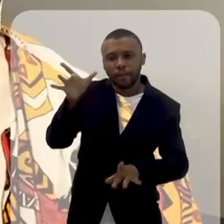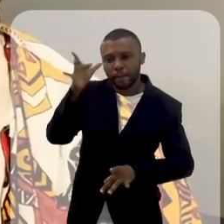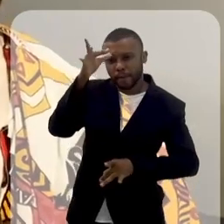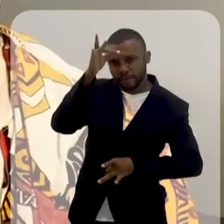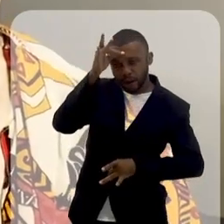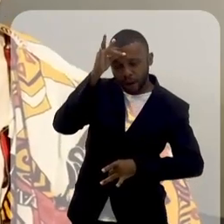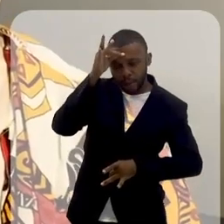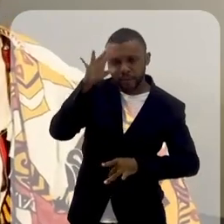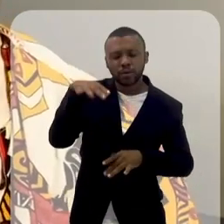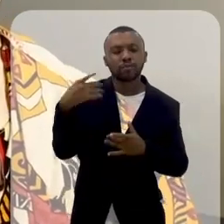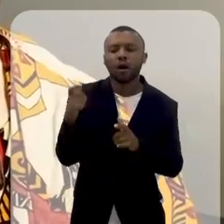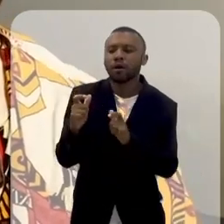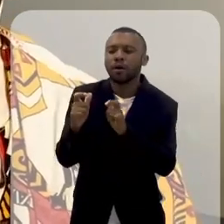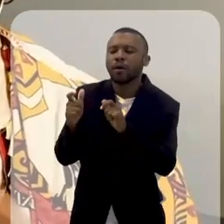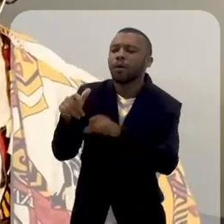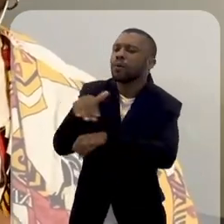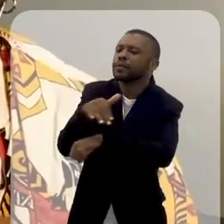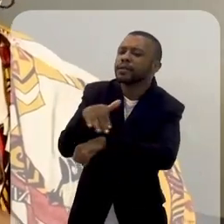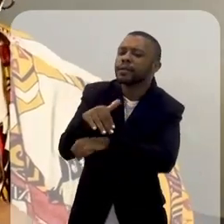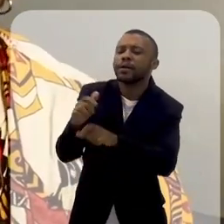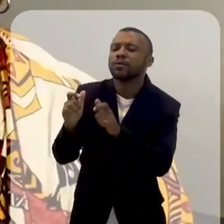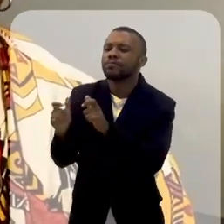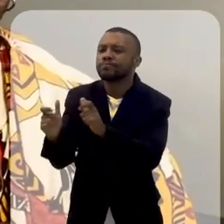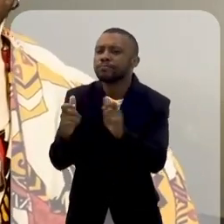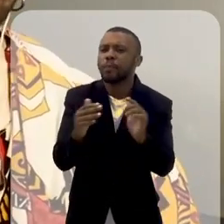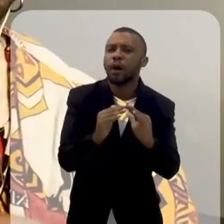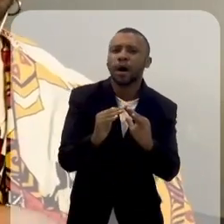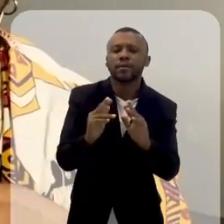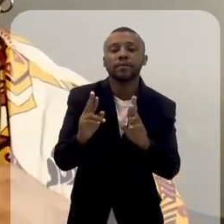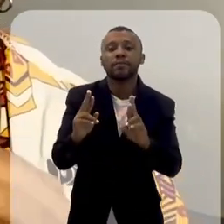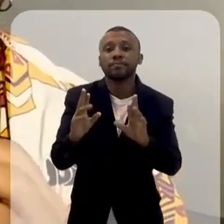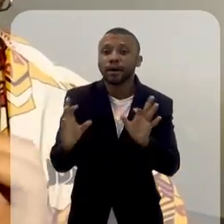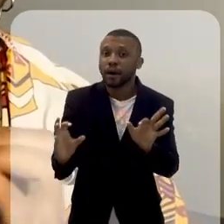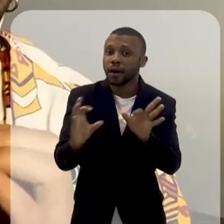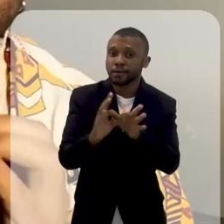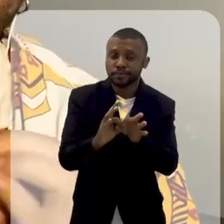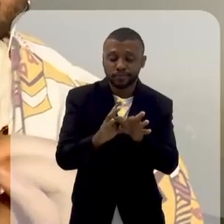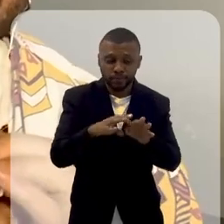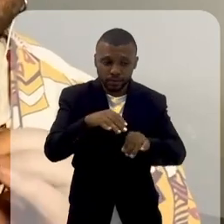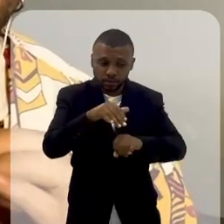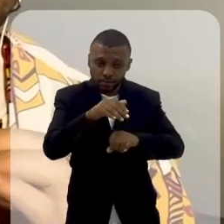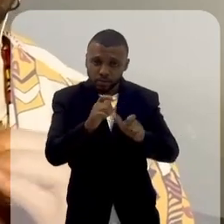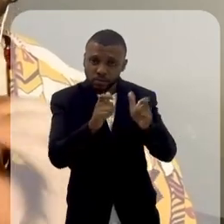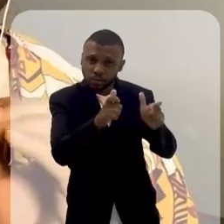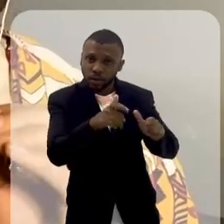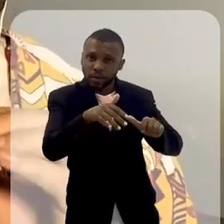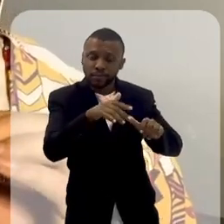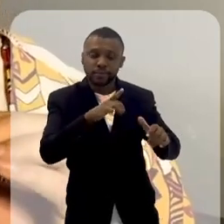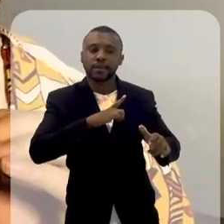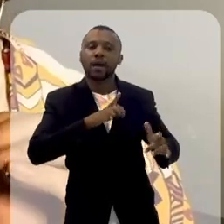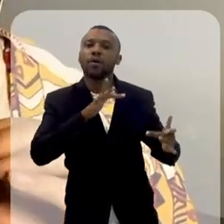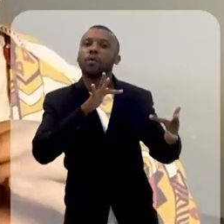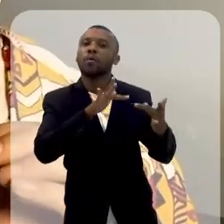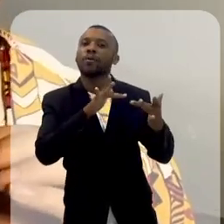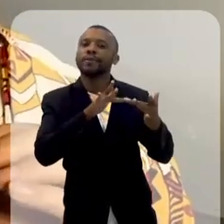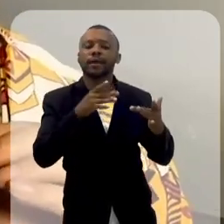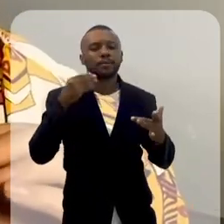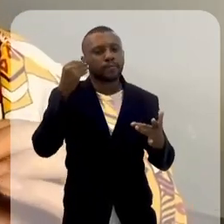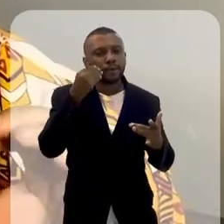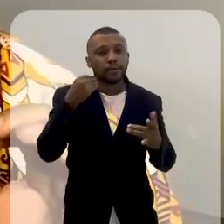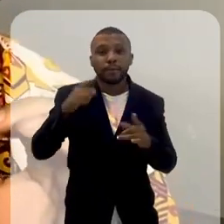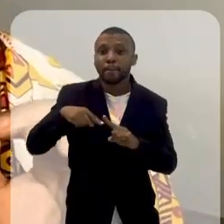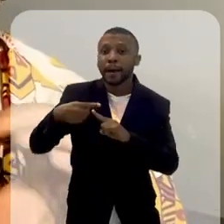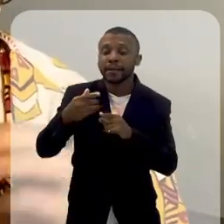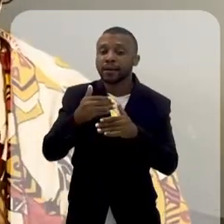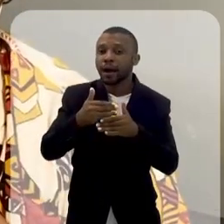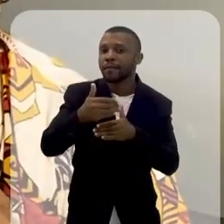para as pessoas, né, porque era uma performance, qual que é o endereço delas, e aí eu faço uma relação do endereço delas, que é onde elas